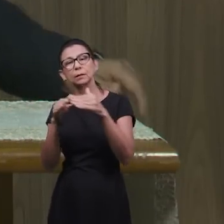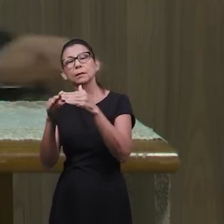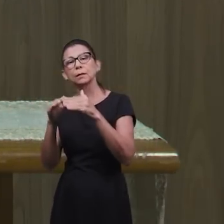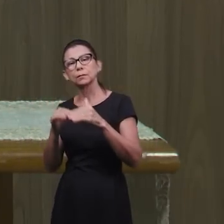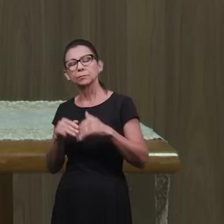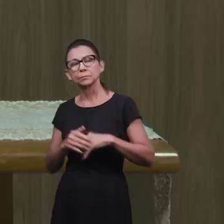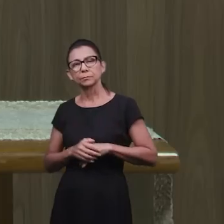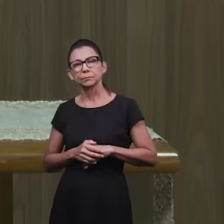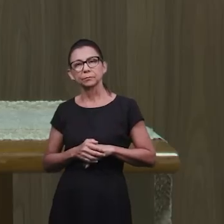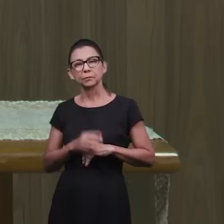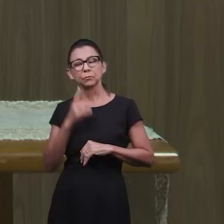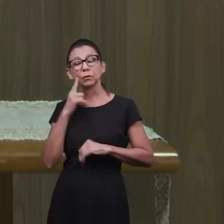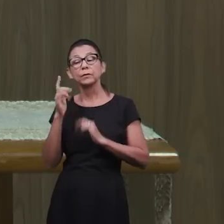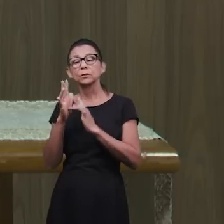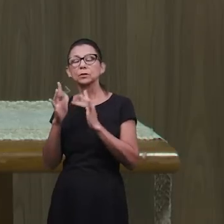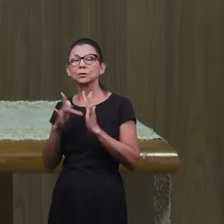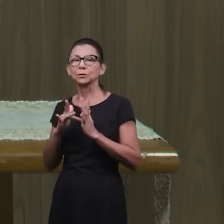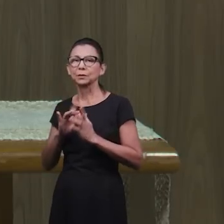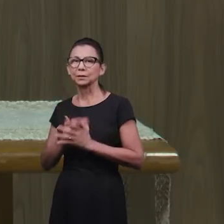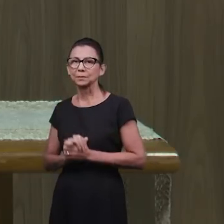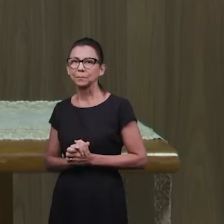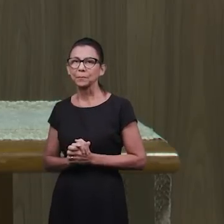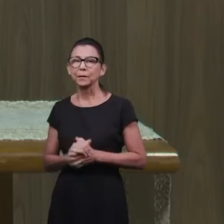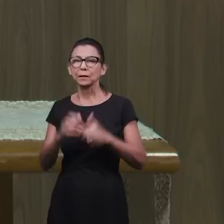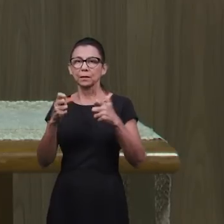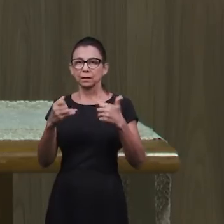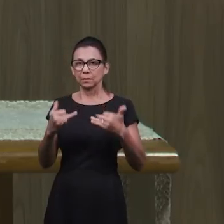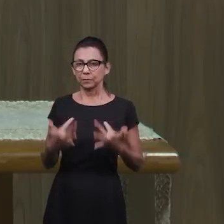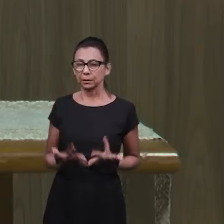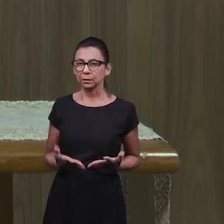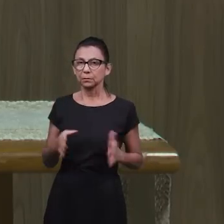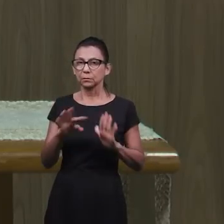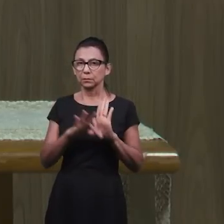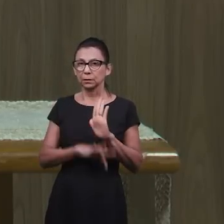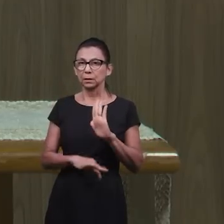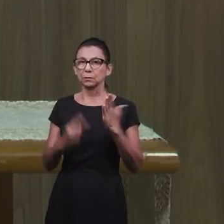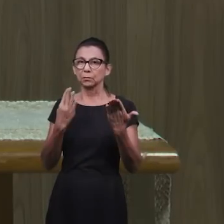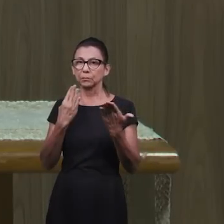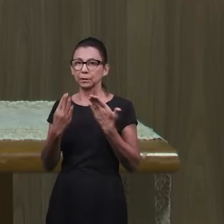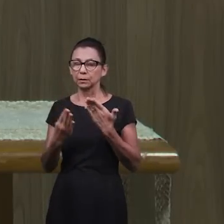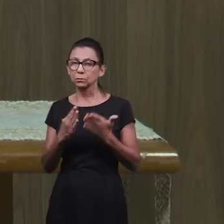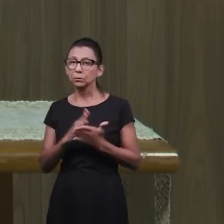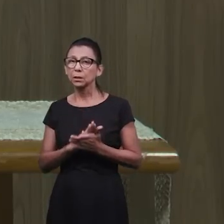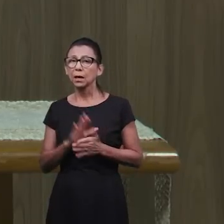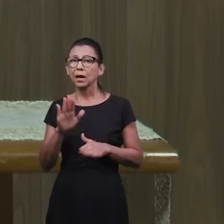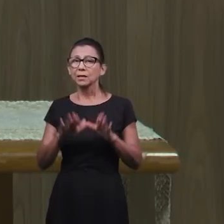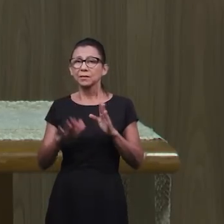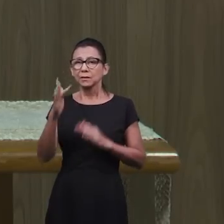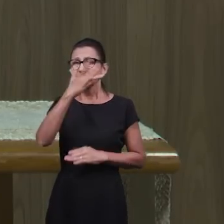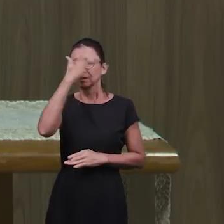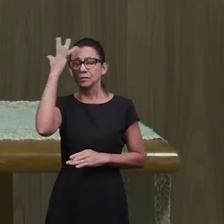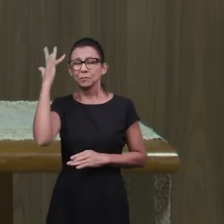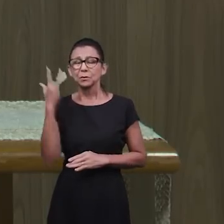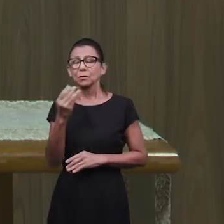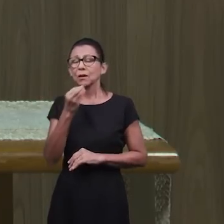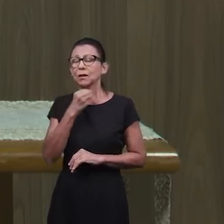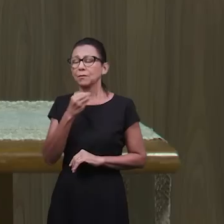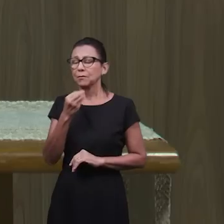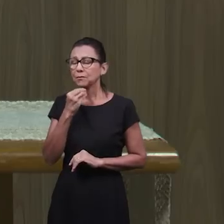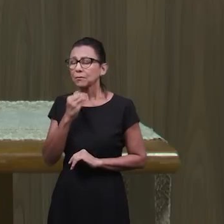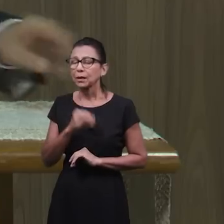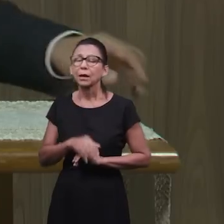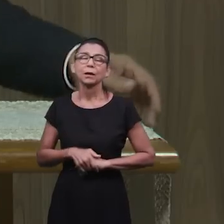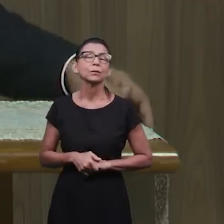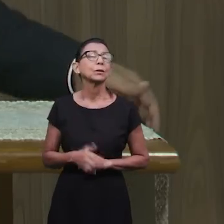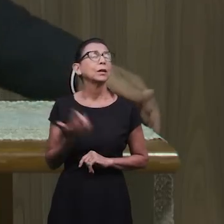ir até o Senhor Jesus. Mas hoje nós temos uma igreja que ela está orando, clamando pela tua vida. E você está